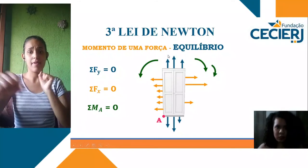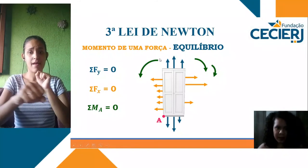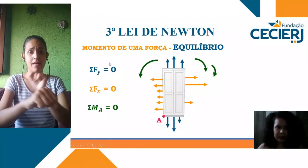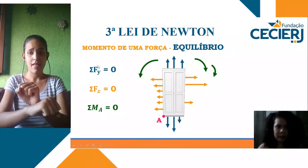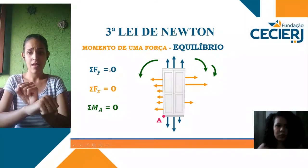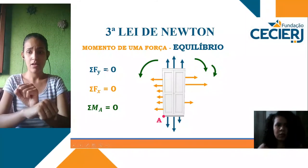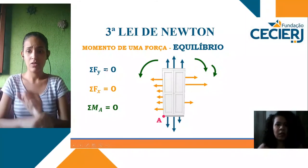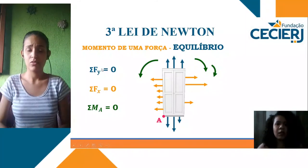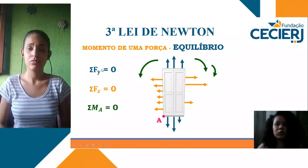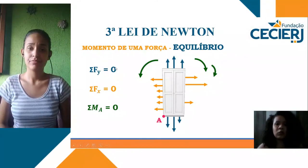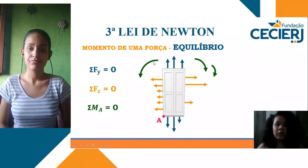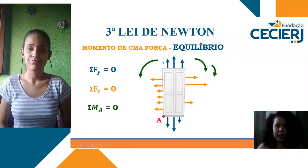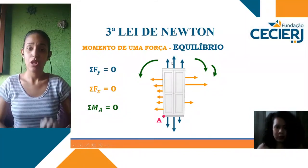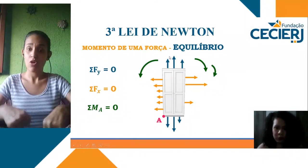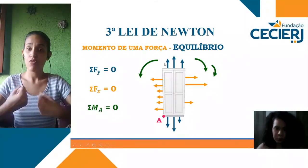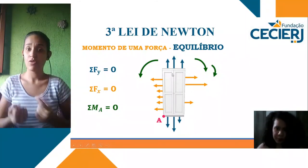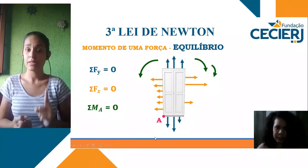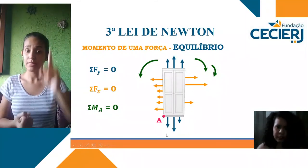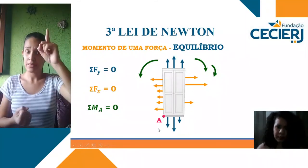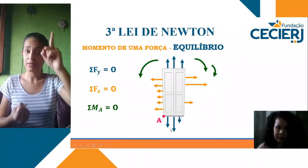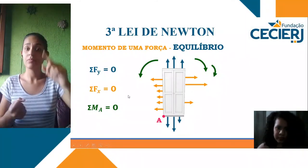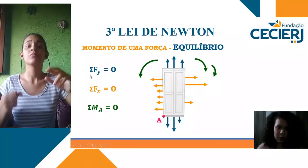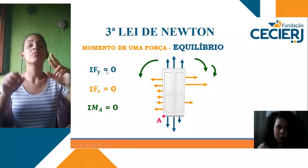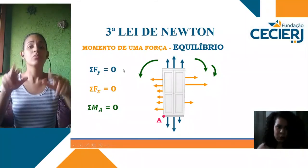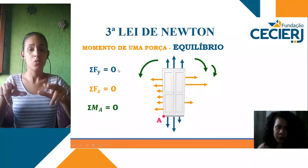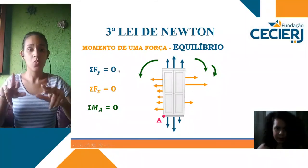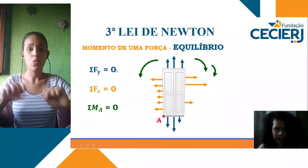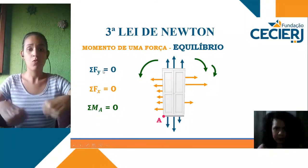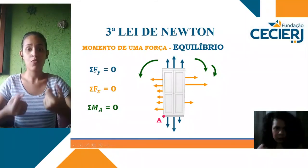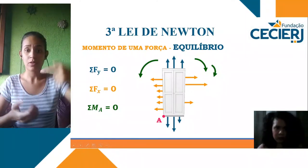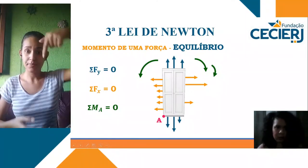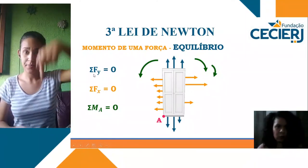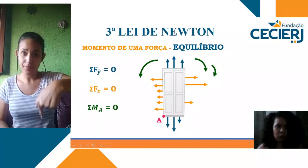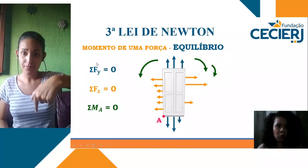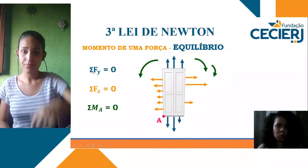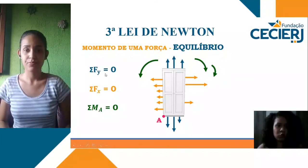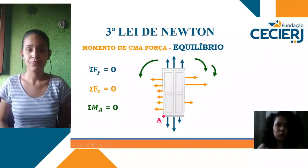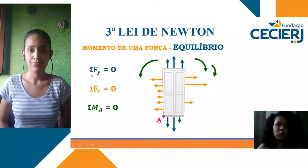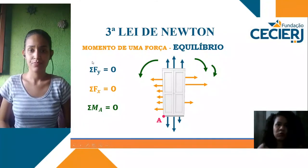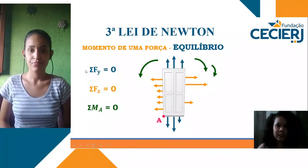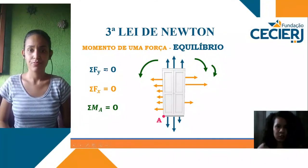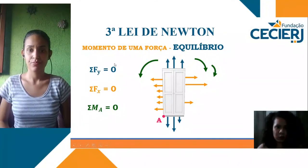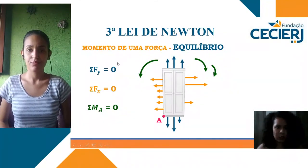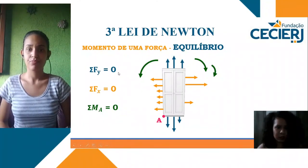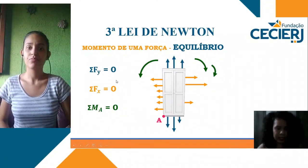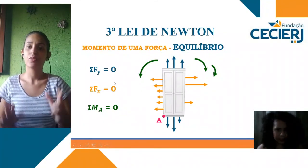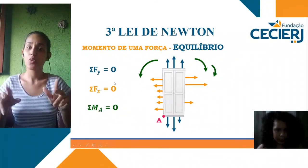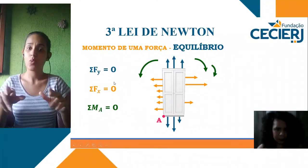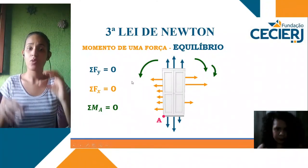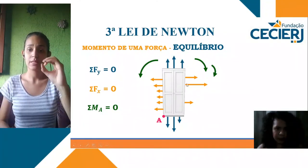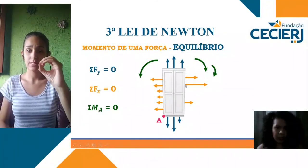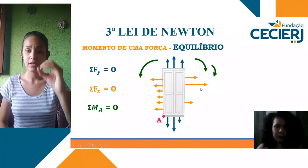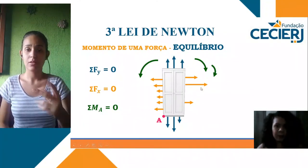suas belas peças, o que puxa para cima vai ser igual ao que puxa para baixo. Então, o conjunto dessas forças vai